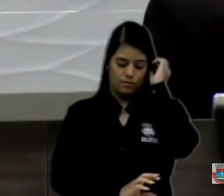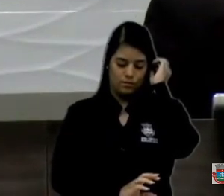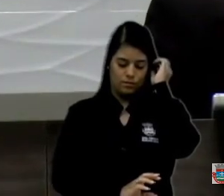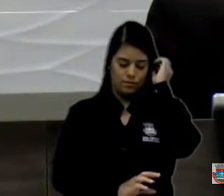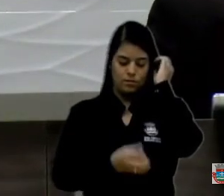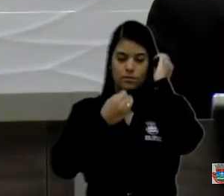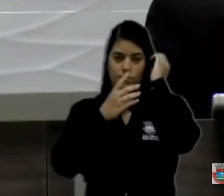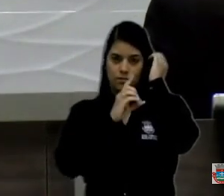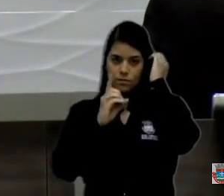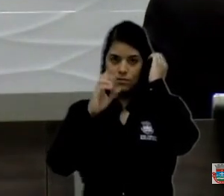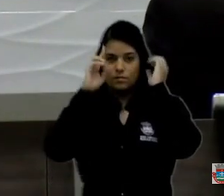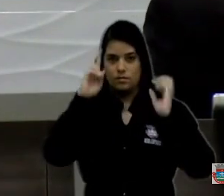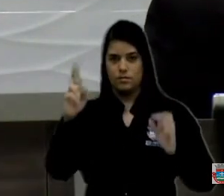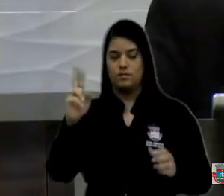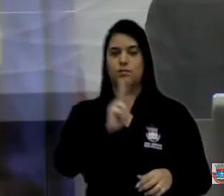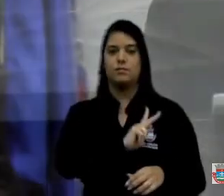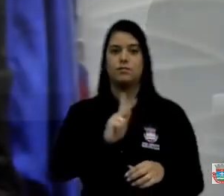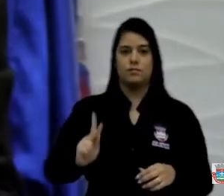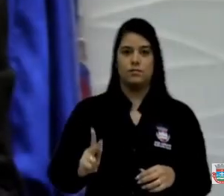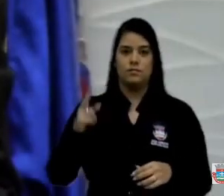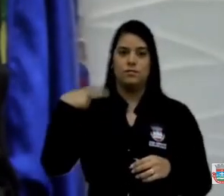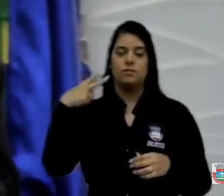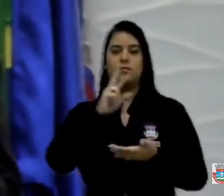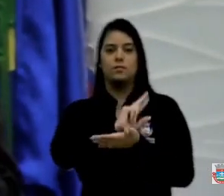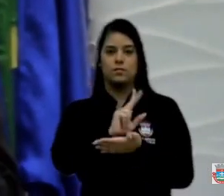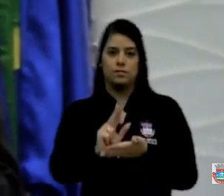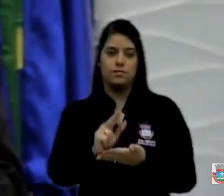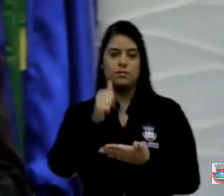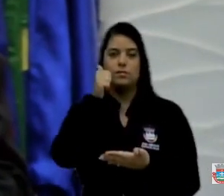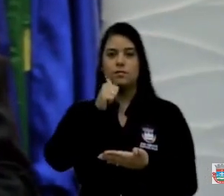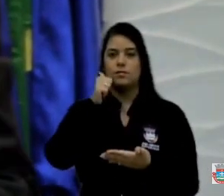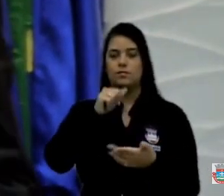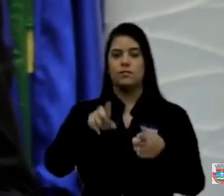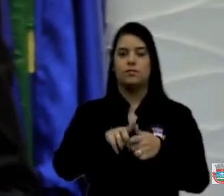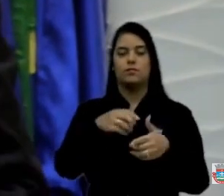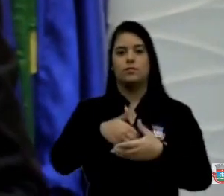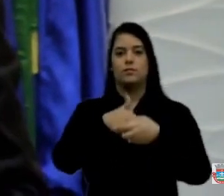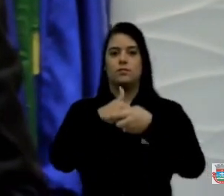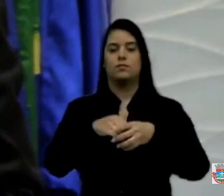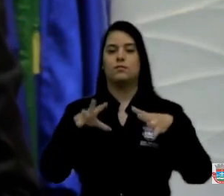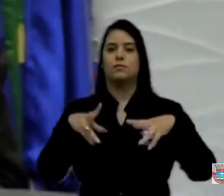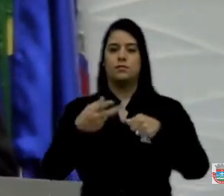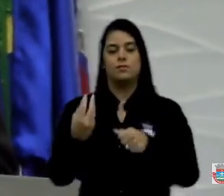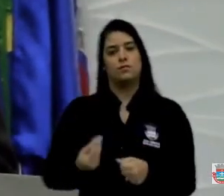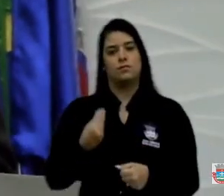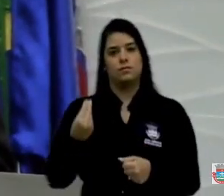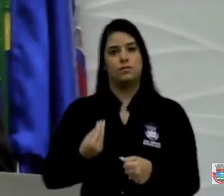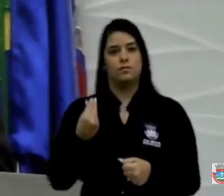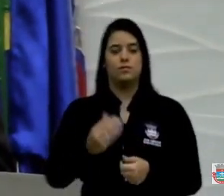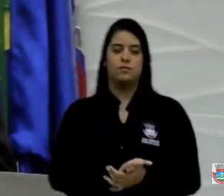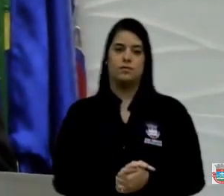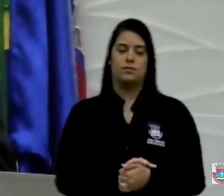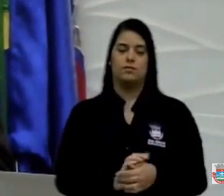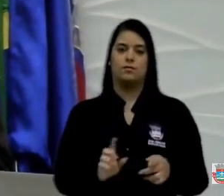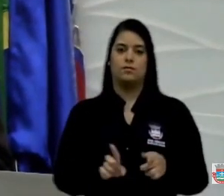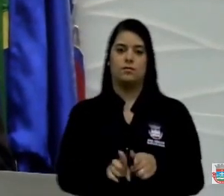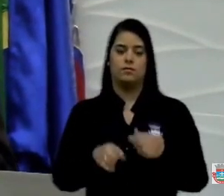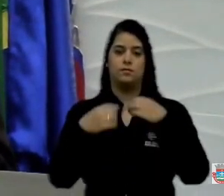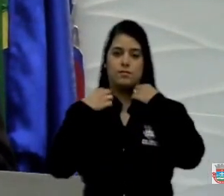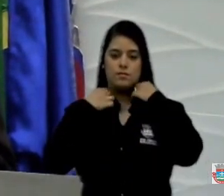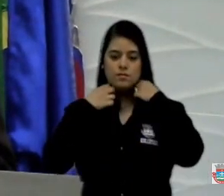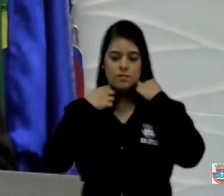Bom dia, senhor presidente, senhores vereadores, vereadora. Quero cumprimentar a todos que aqui se faz presente. Quero também